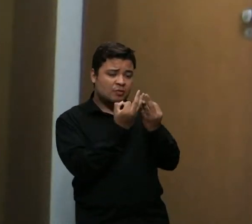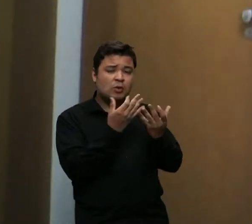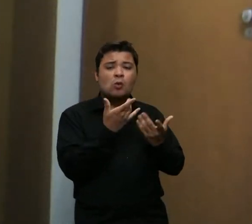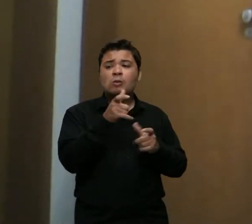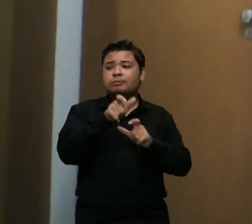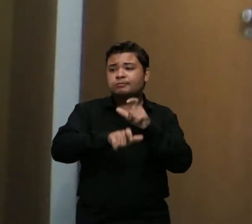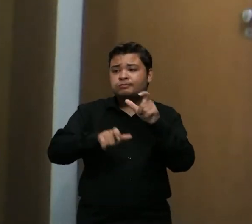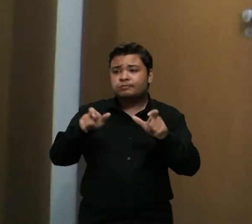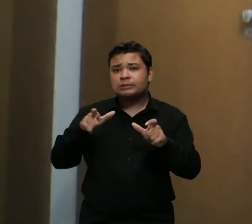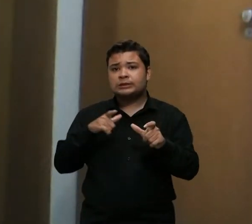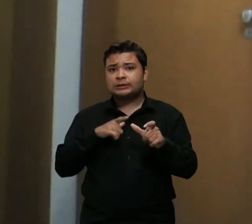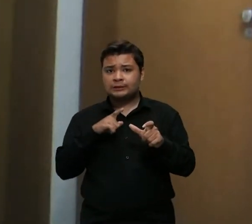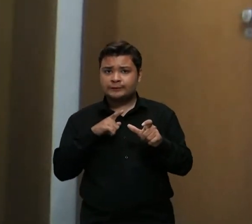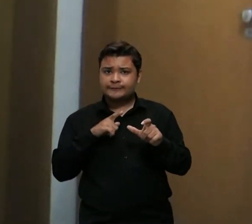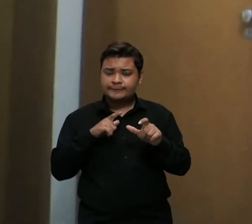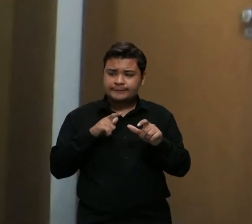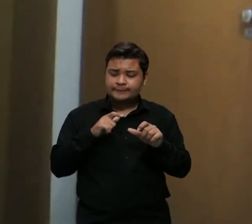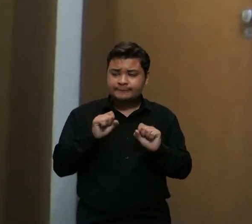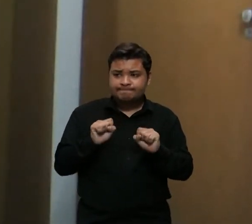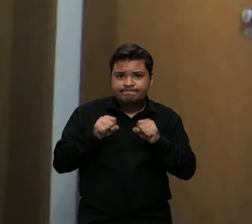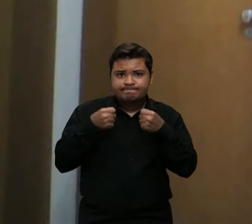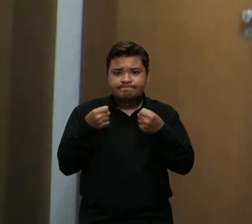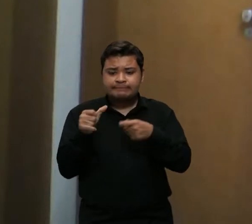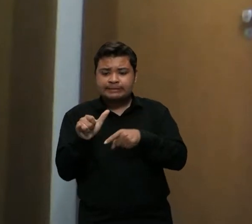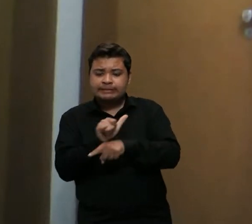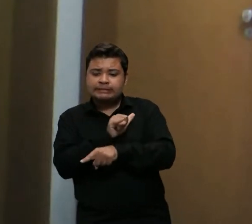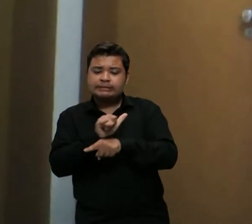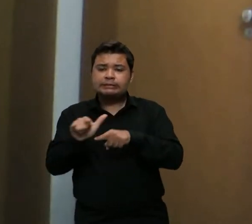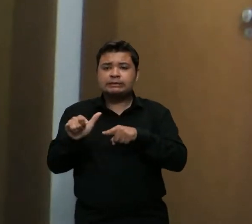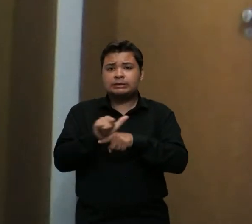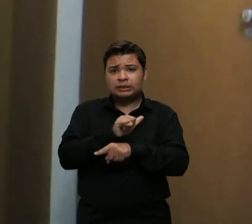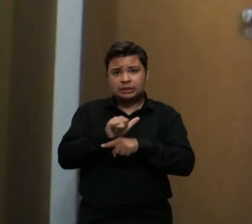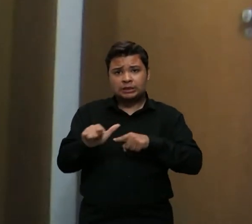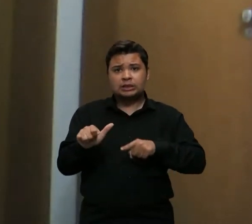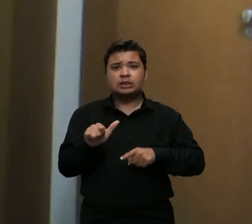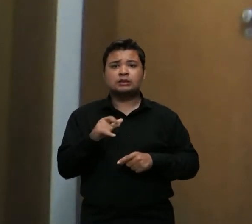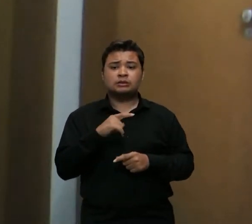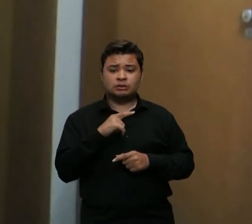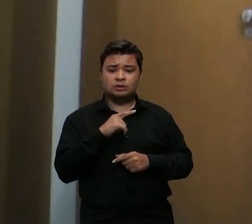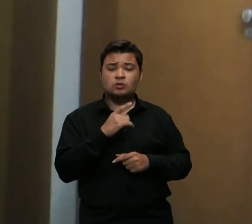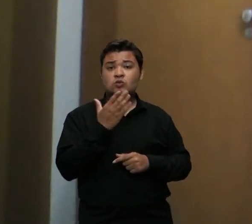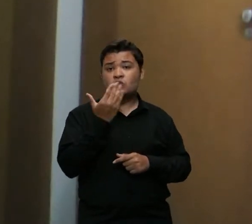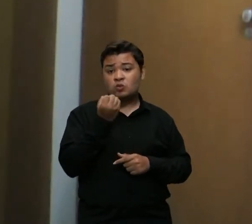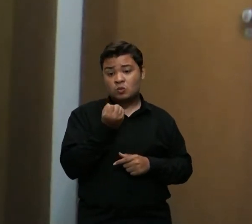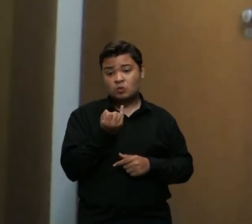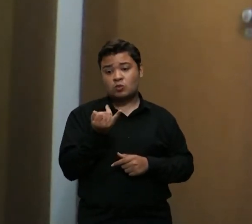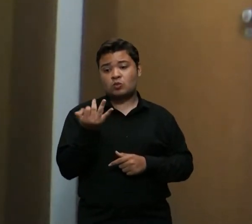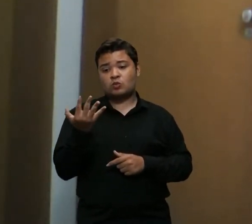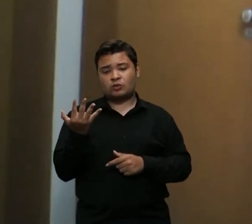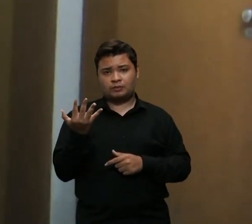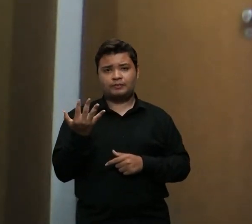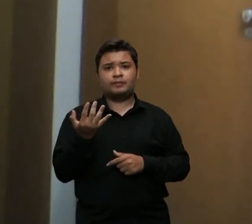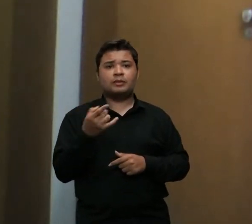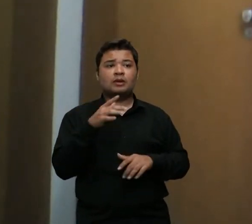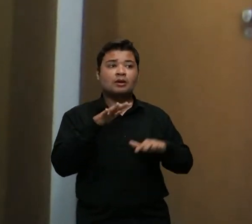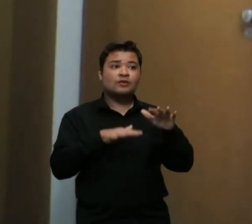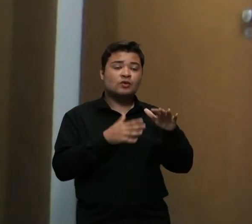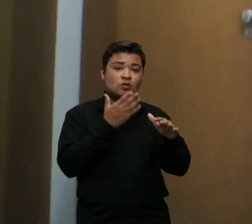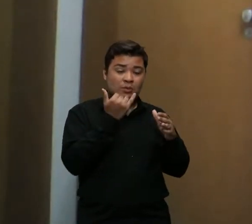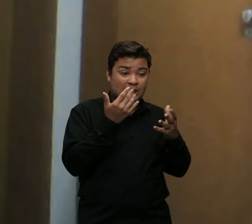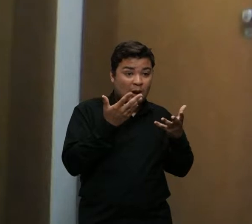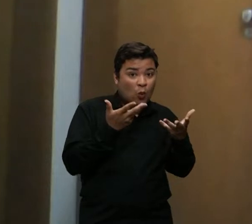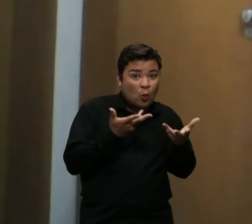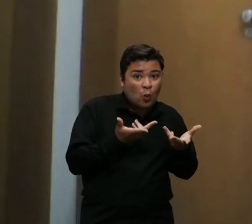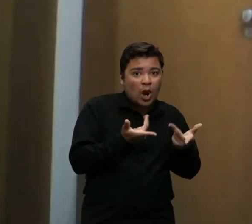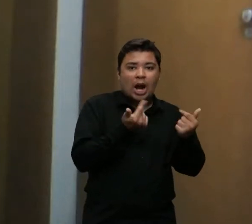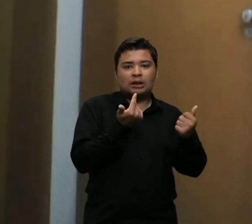a estabelecer algumas estratégias para ter pelo menos a quantidade. Então, tem um comprometimento da qualidade dessa alimentação.